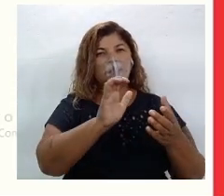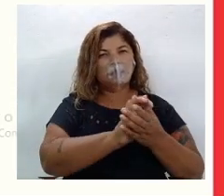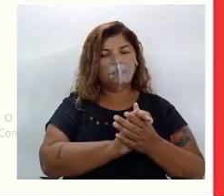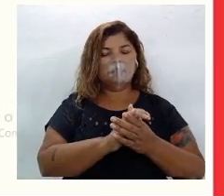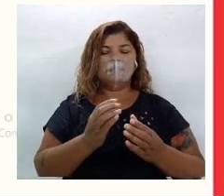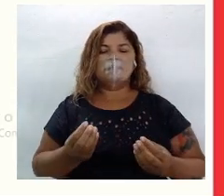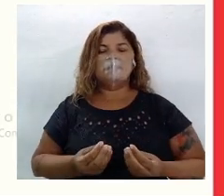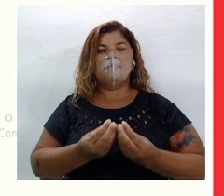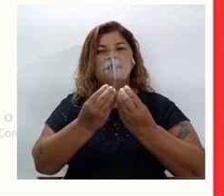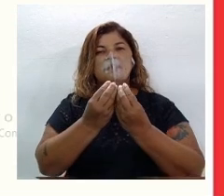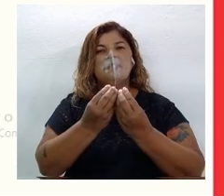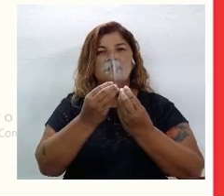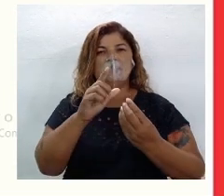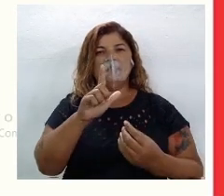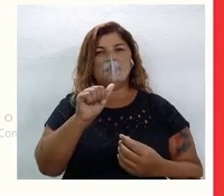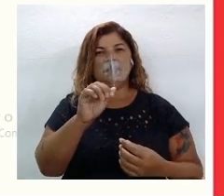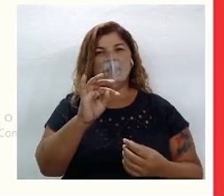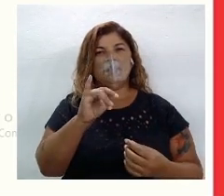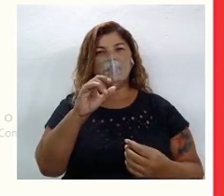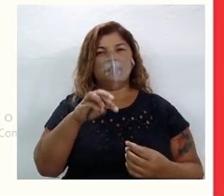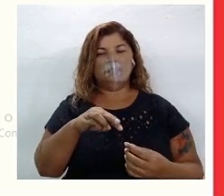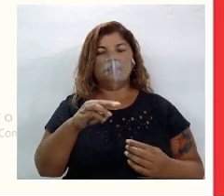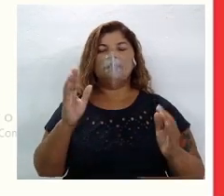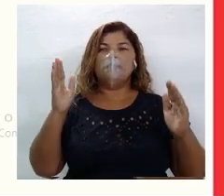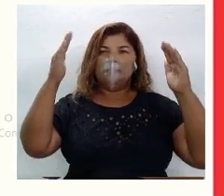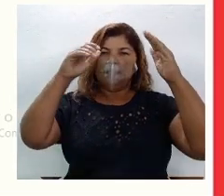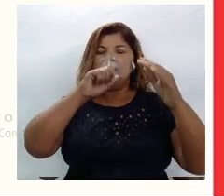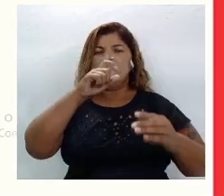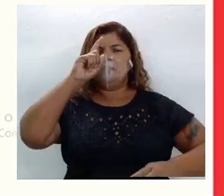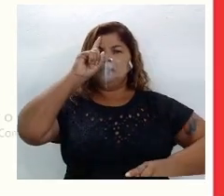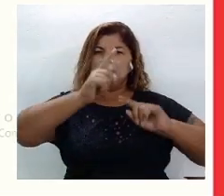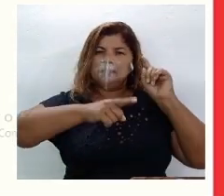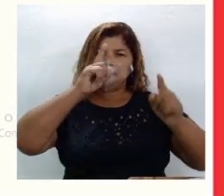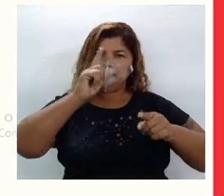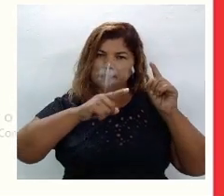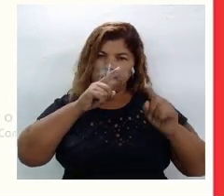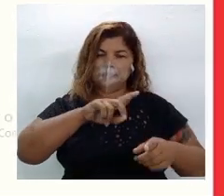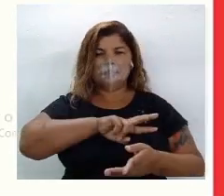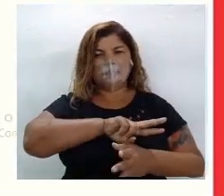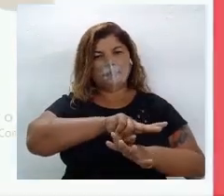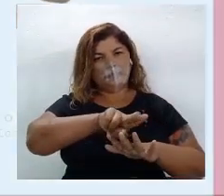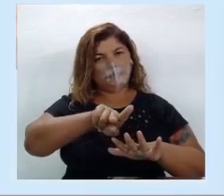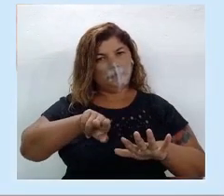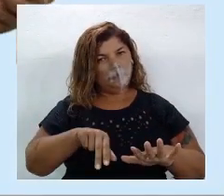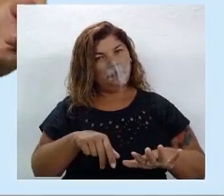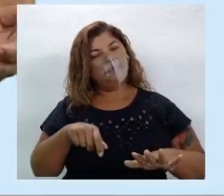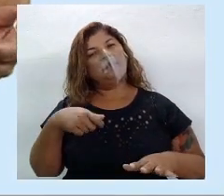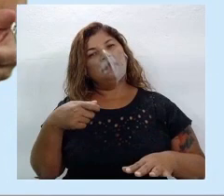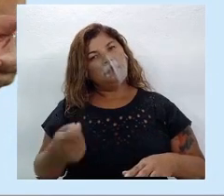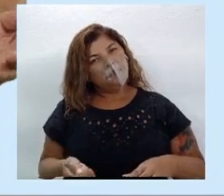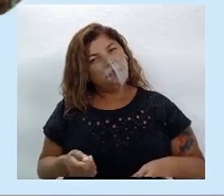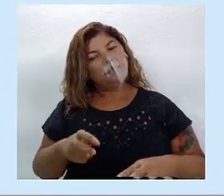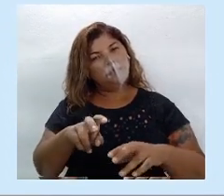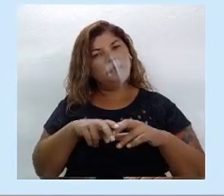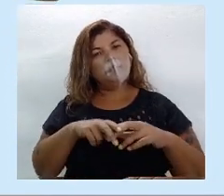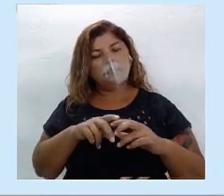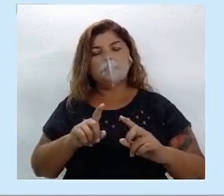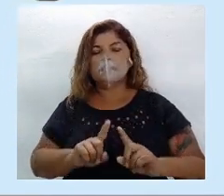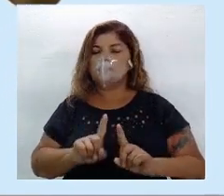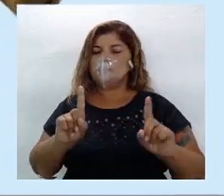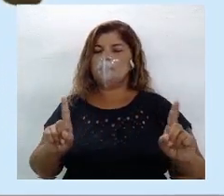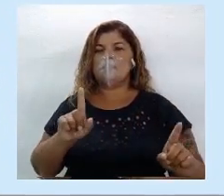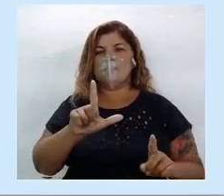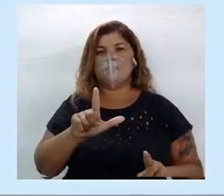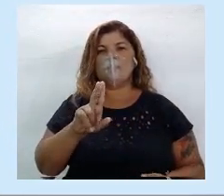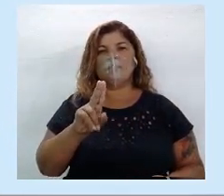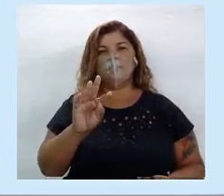latim, a autoridade do Papa, entre outros. Então, esses pontos aqui são aqueles pontos que